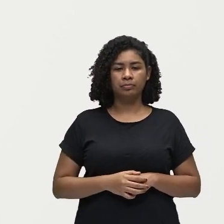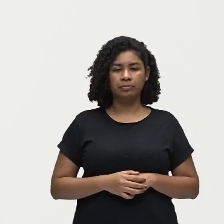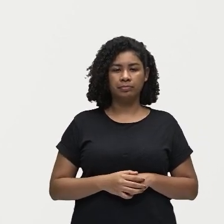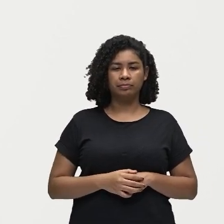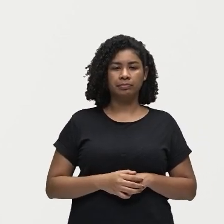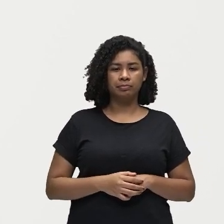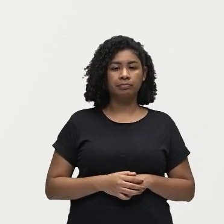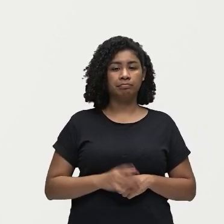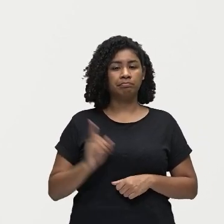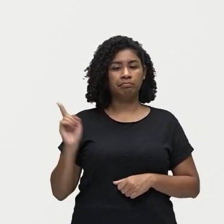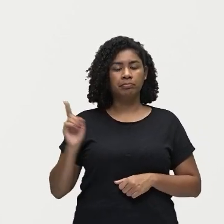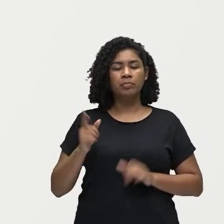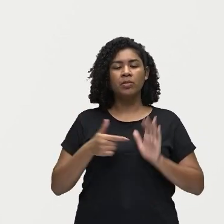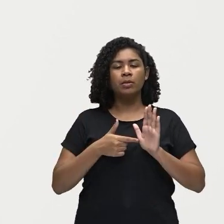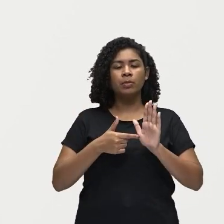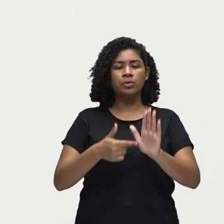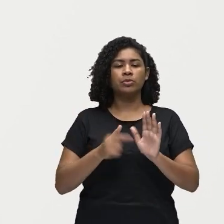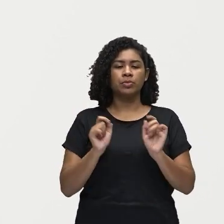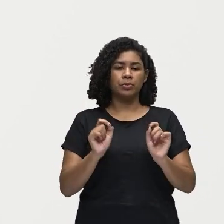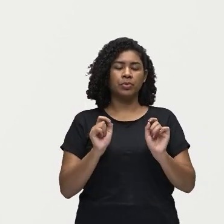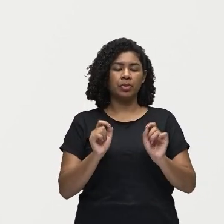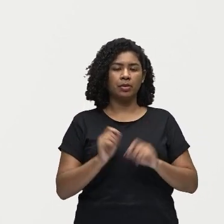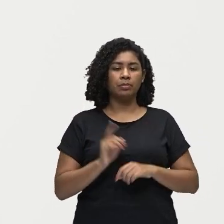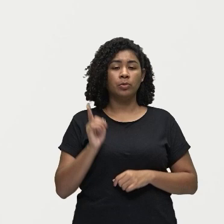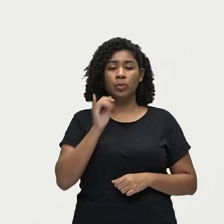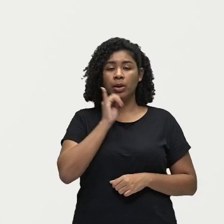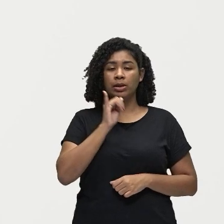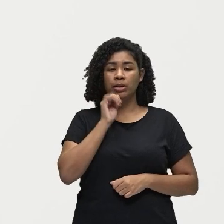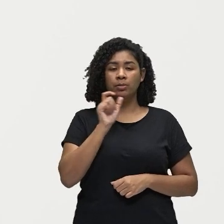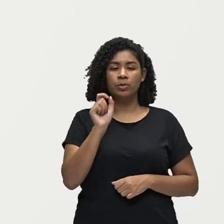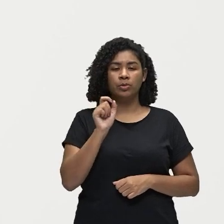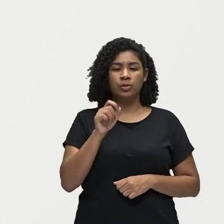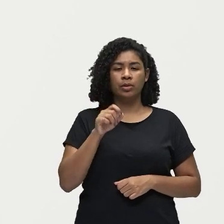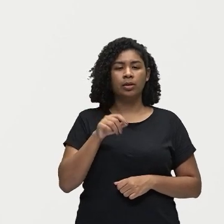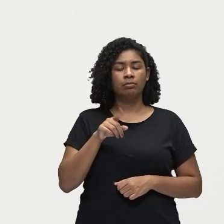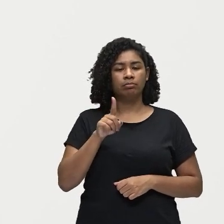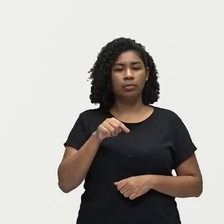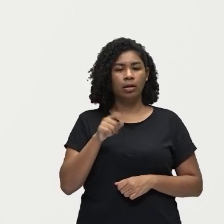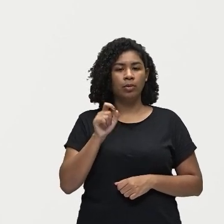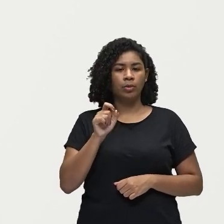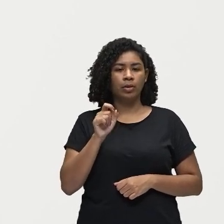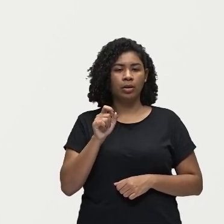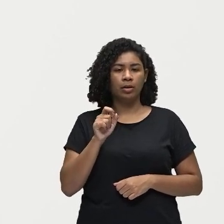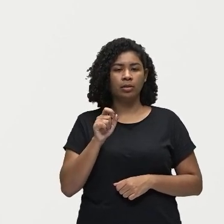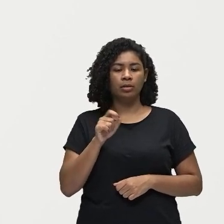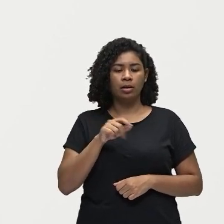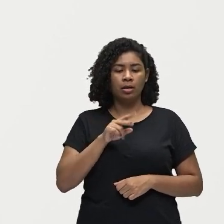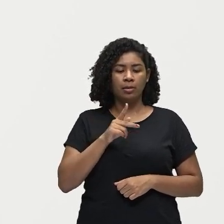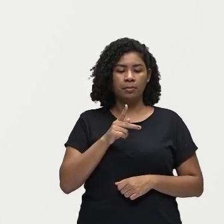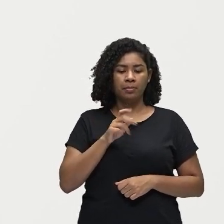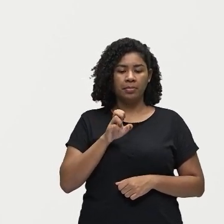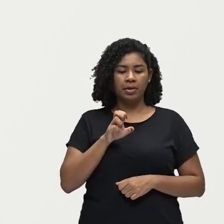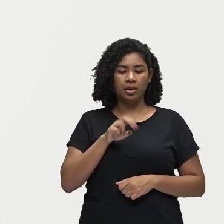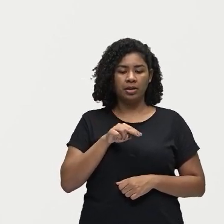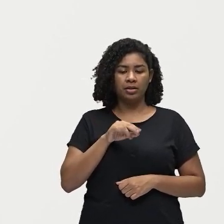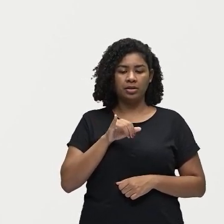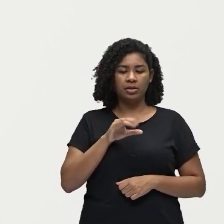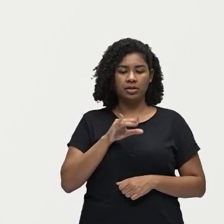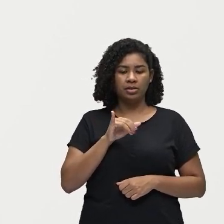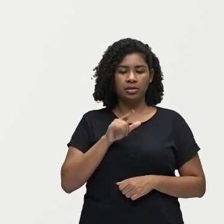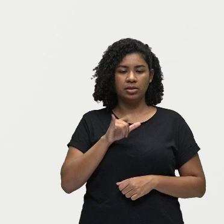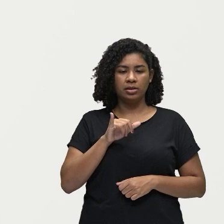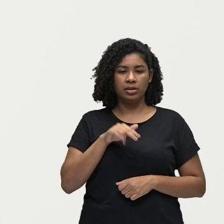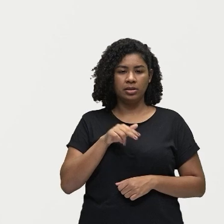quer demonstrar um exemplo da penicilina, né? A penicilina que é muito usada aí